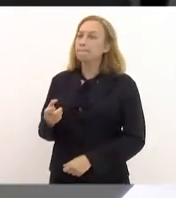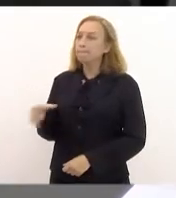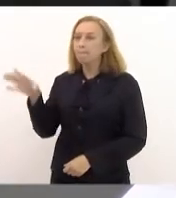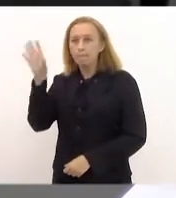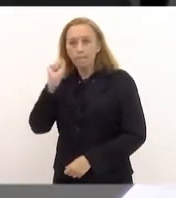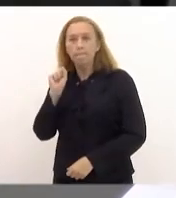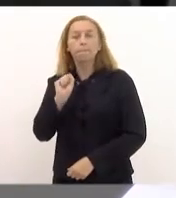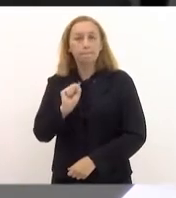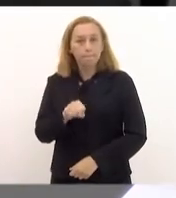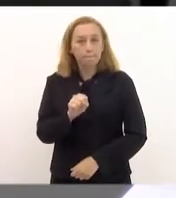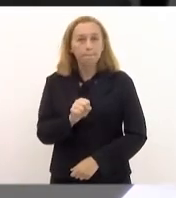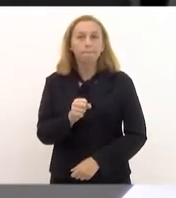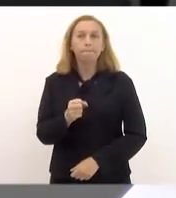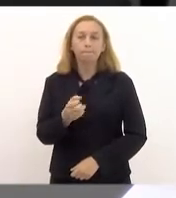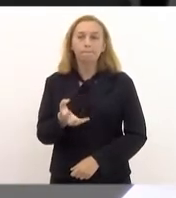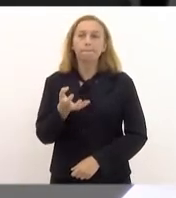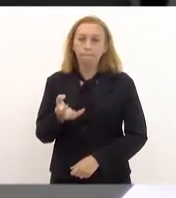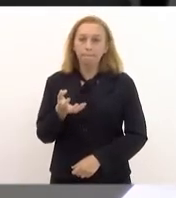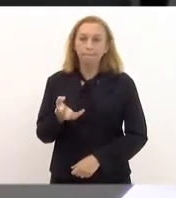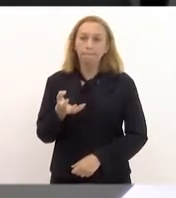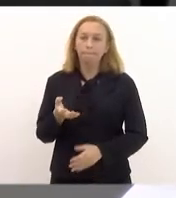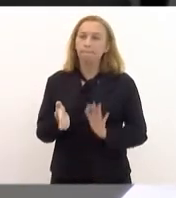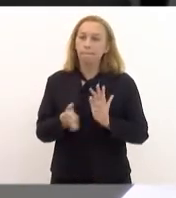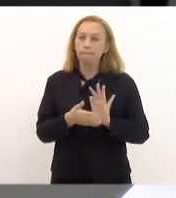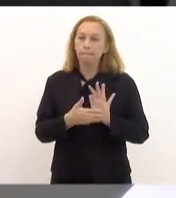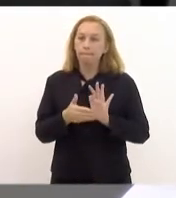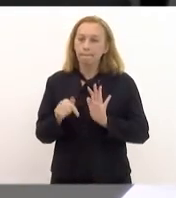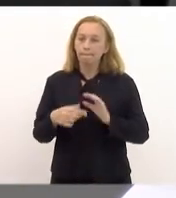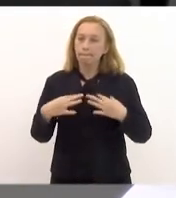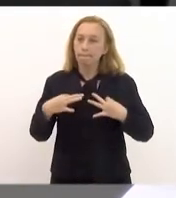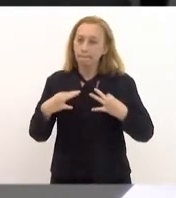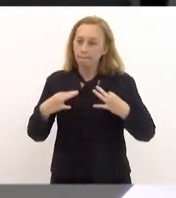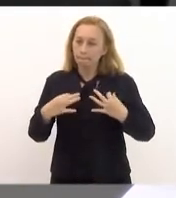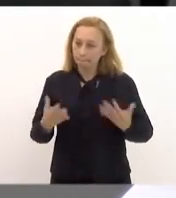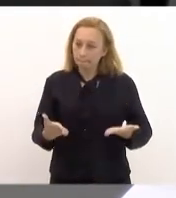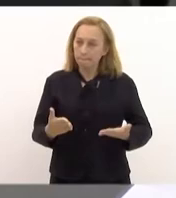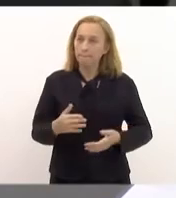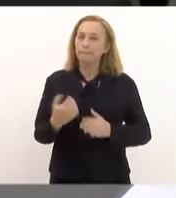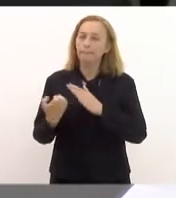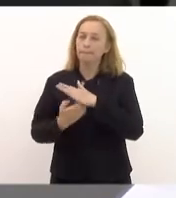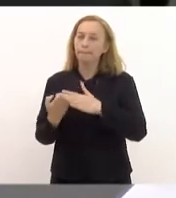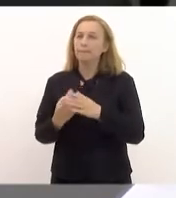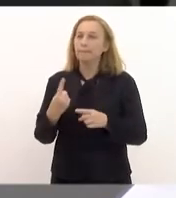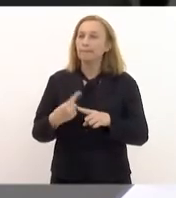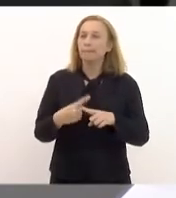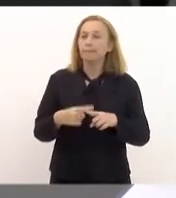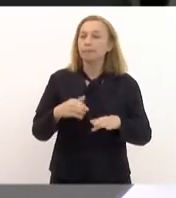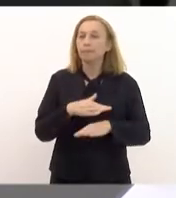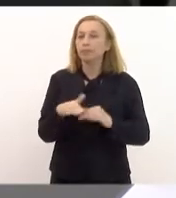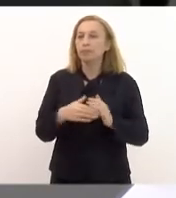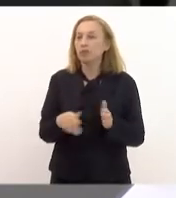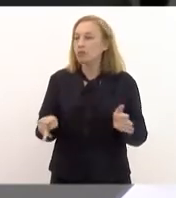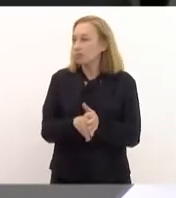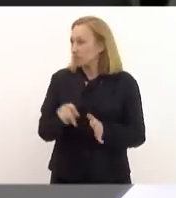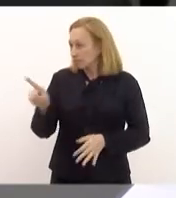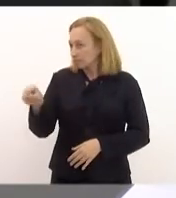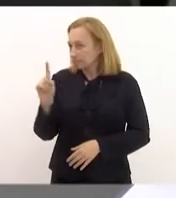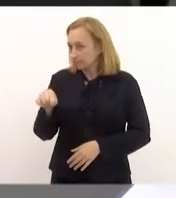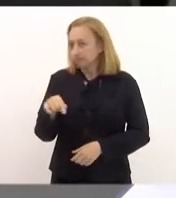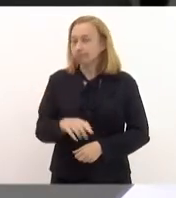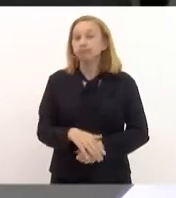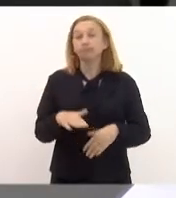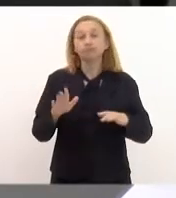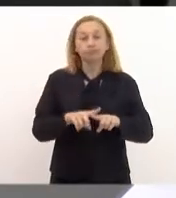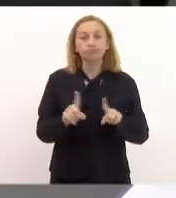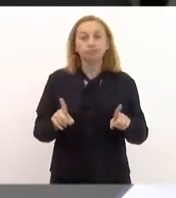é isso mesmo que eu já vou propor aqui mesmo, já colocar à disposição o Rio Metrópole, porque todos eles têm a cadeira lá. Uh-huh, né? Uh-huh. Só que